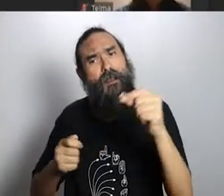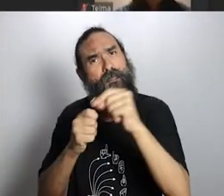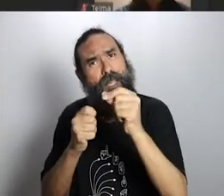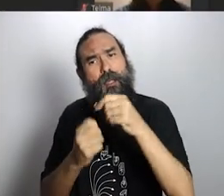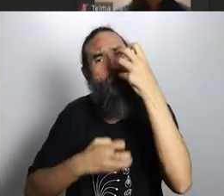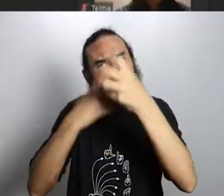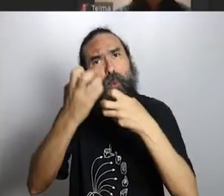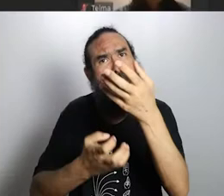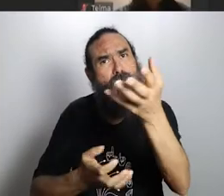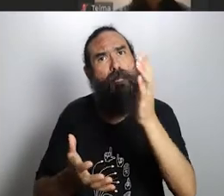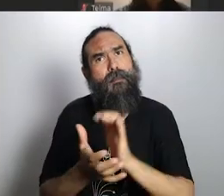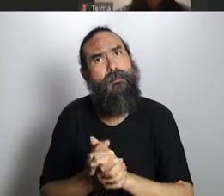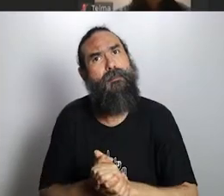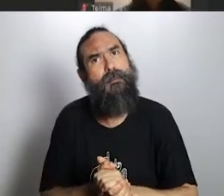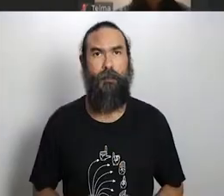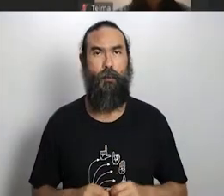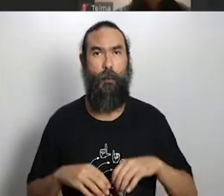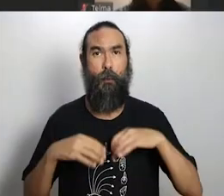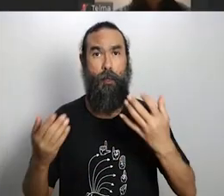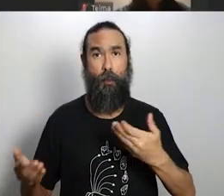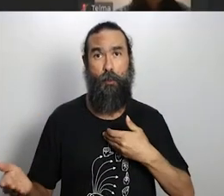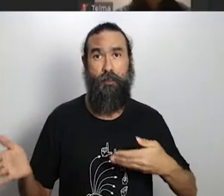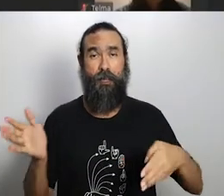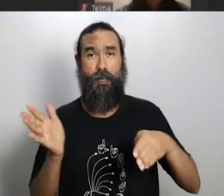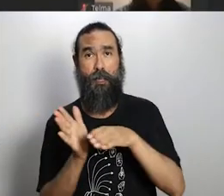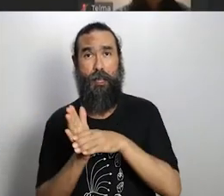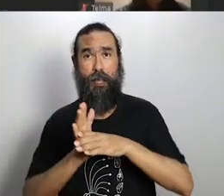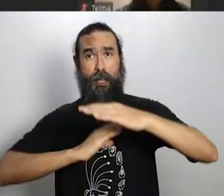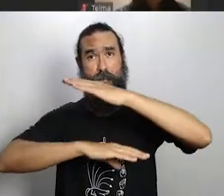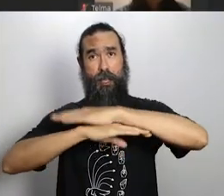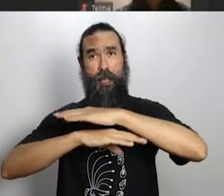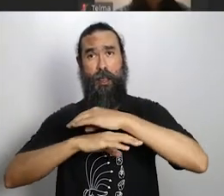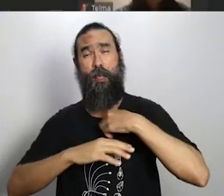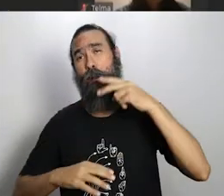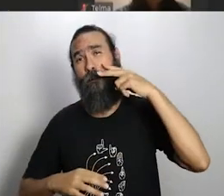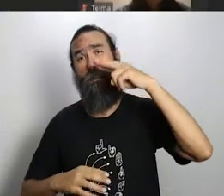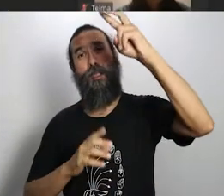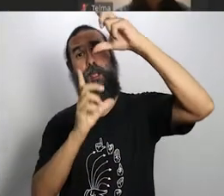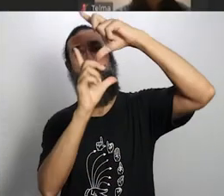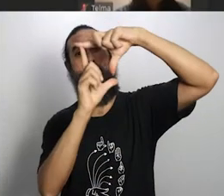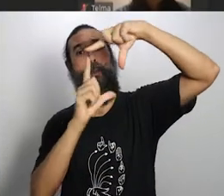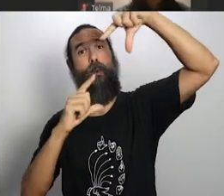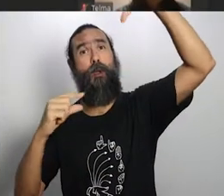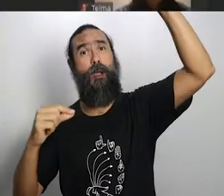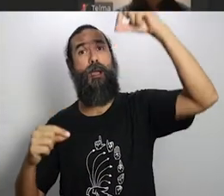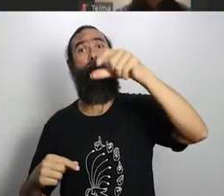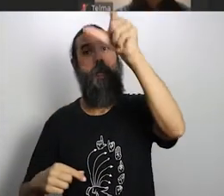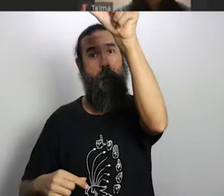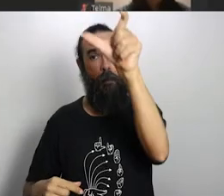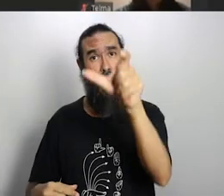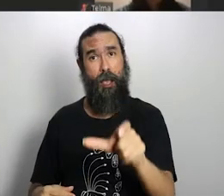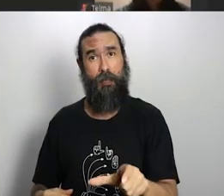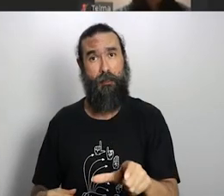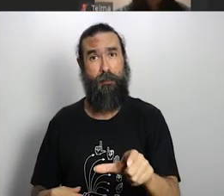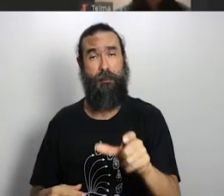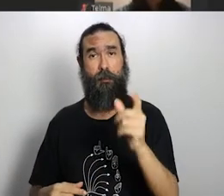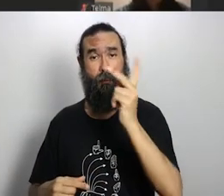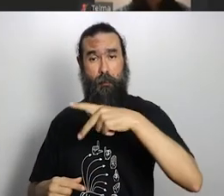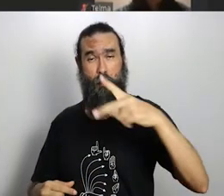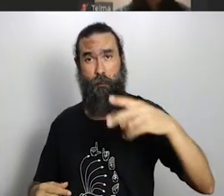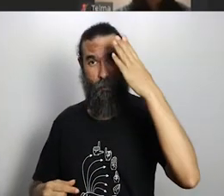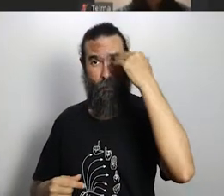Quando eu cheguei, na janela eu vi a lua, e naquela imagem sua tinha um mestre